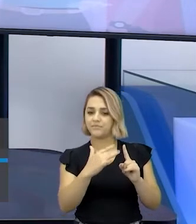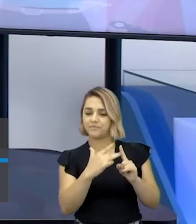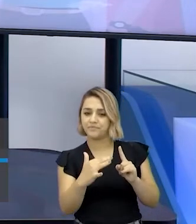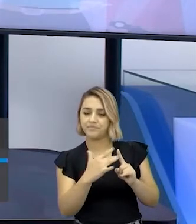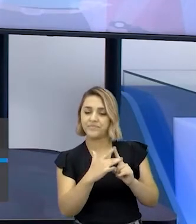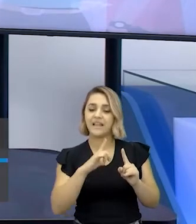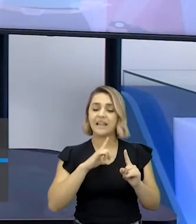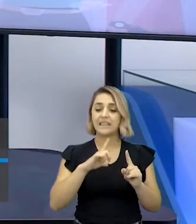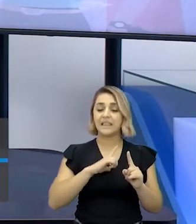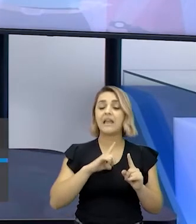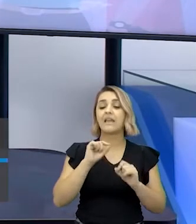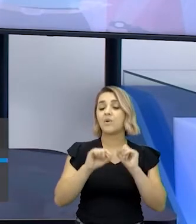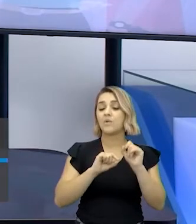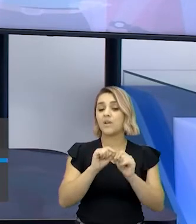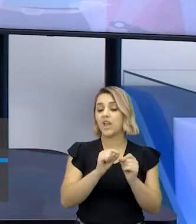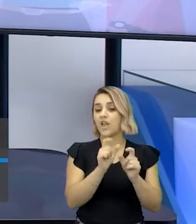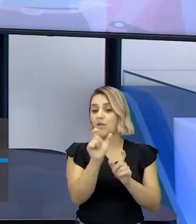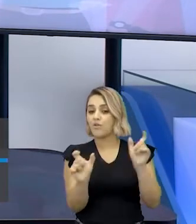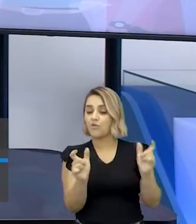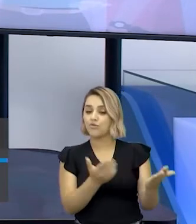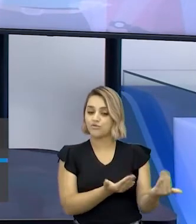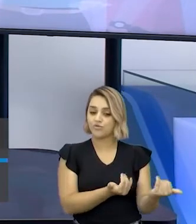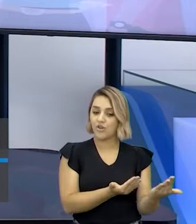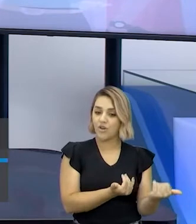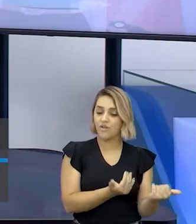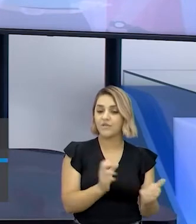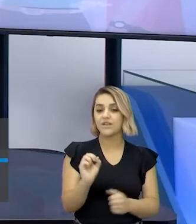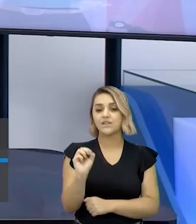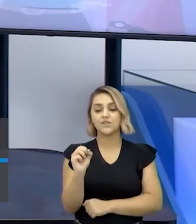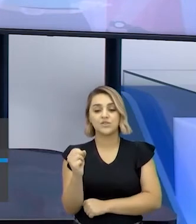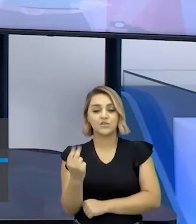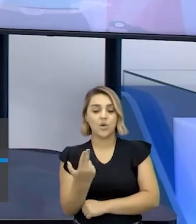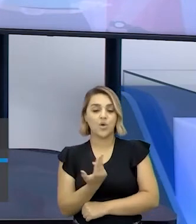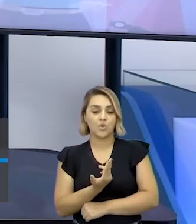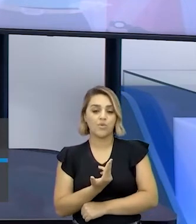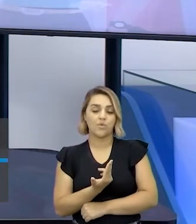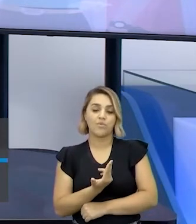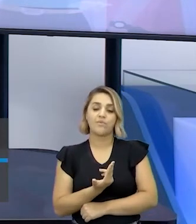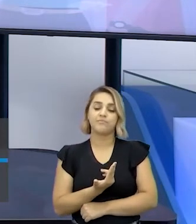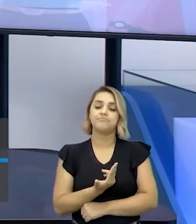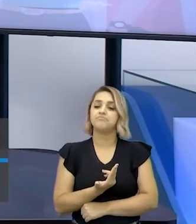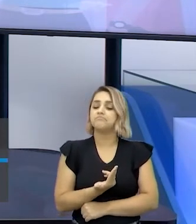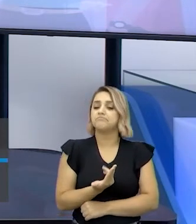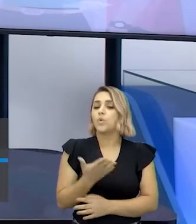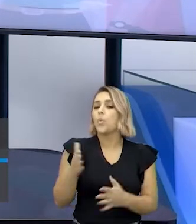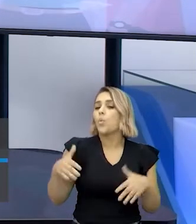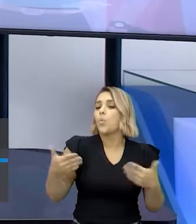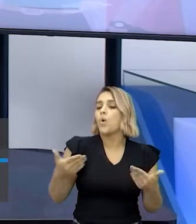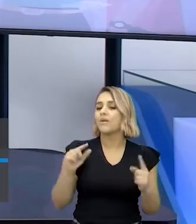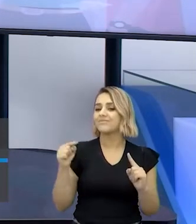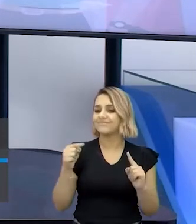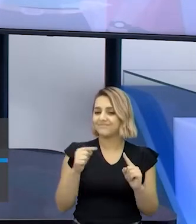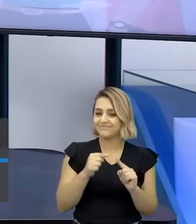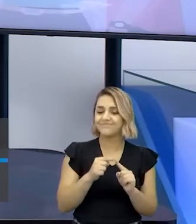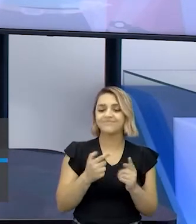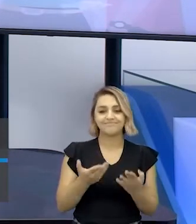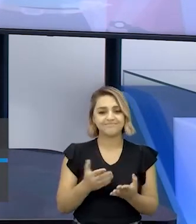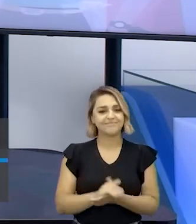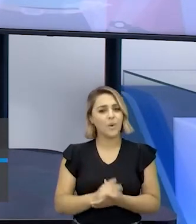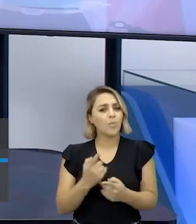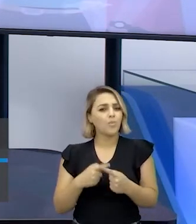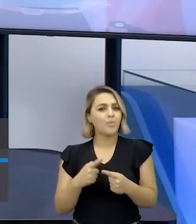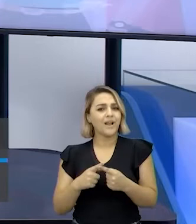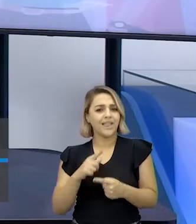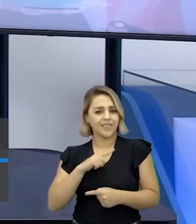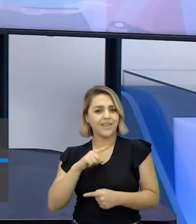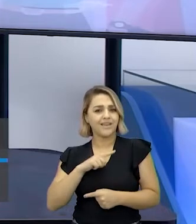adolescentes, nos mais jovens, ou em outros públicos nós também temos as gírias? E qual que é a finalidade, né? Por que será que a gente tem essa variedade